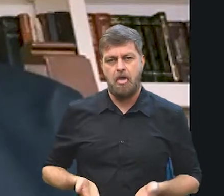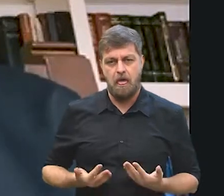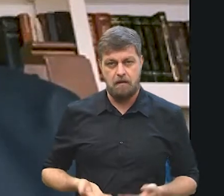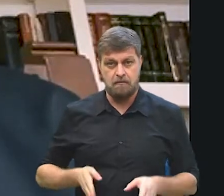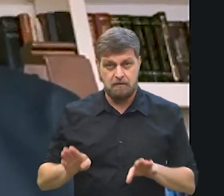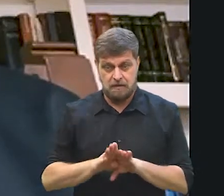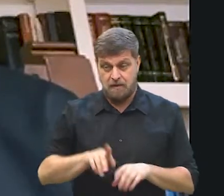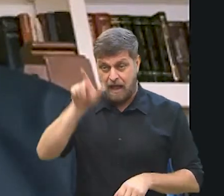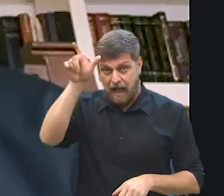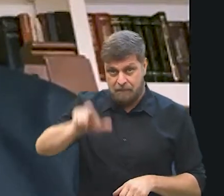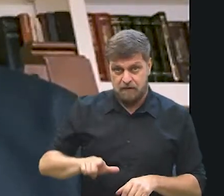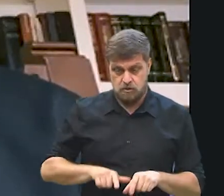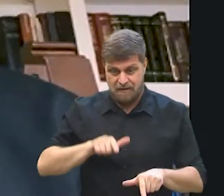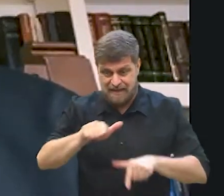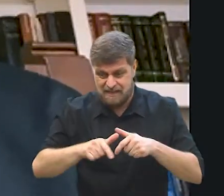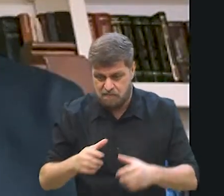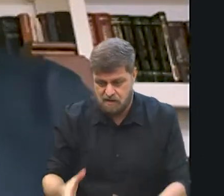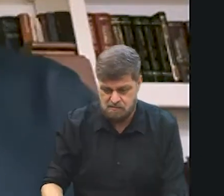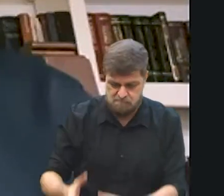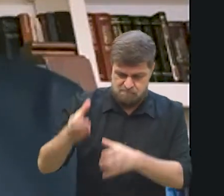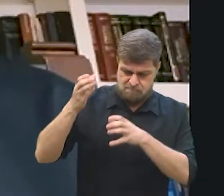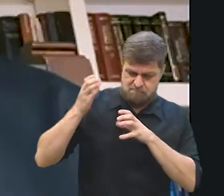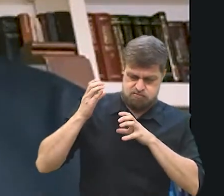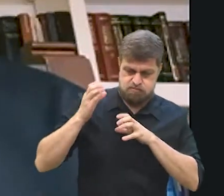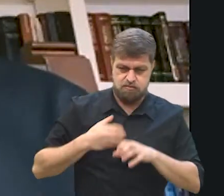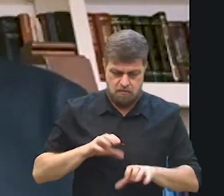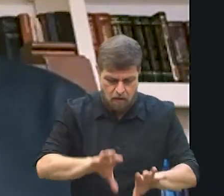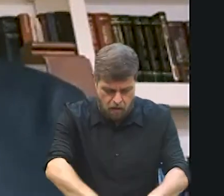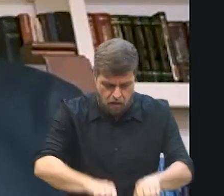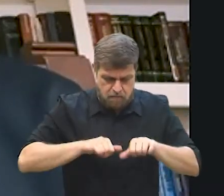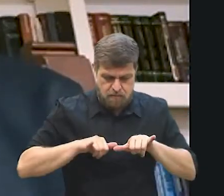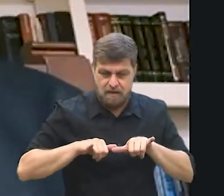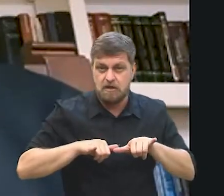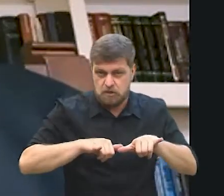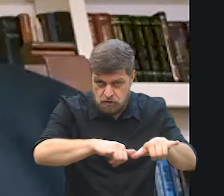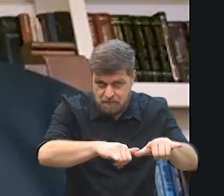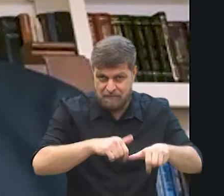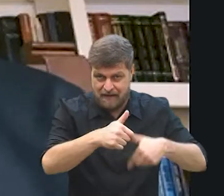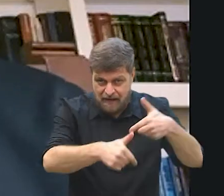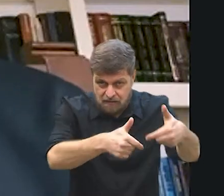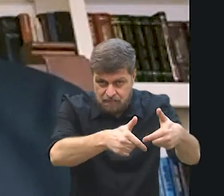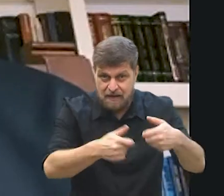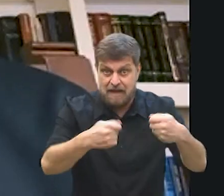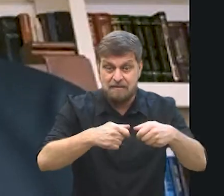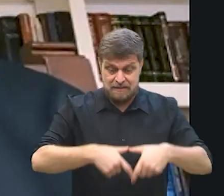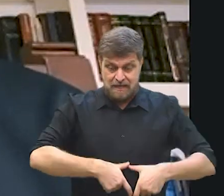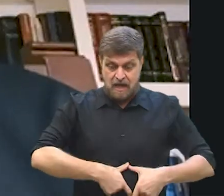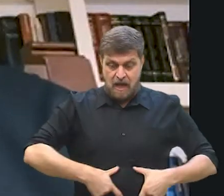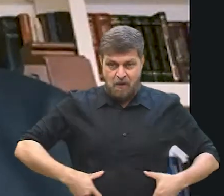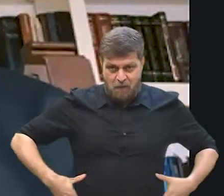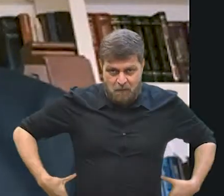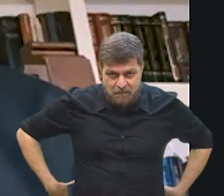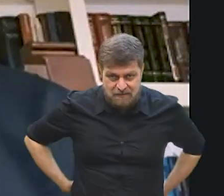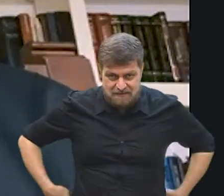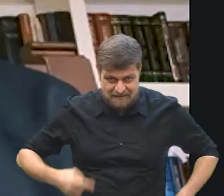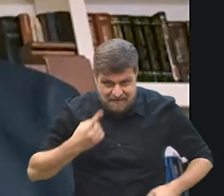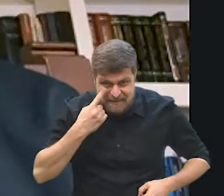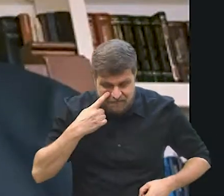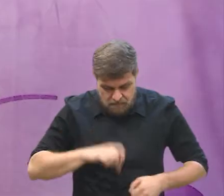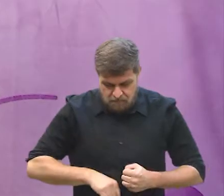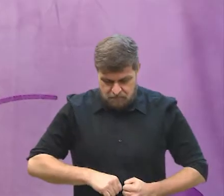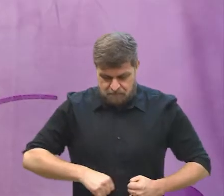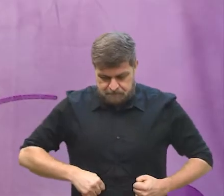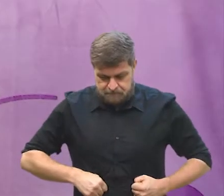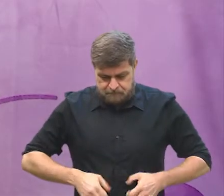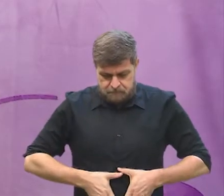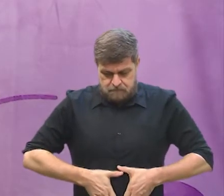usar, quem trabalha, pega pacotes de 5, 10 quilos, 20, supermercado, deve usar uma cinta abdominal por baixo